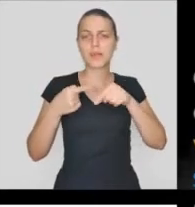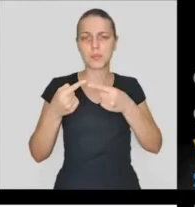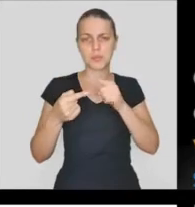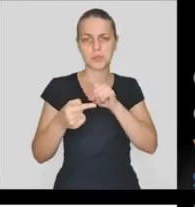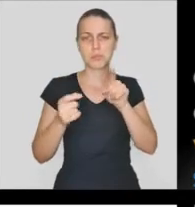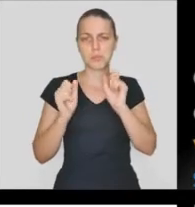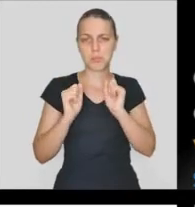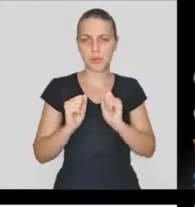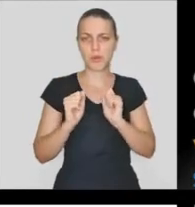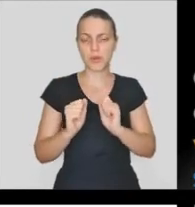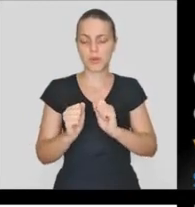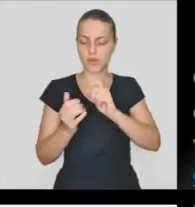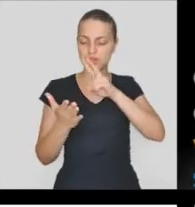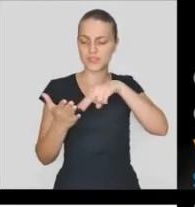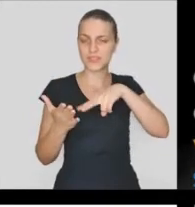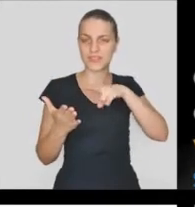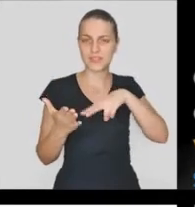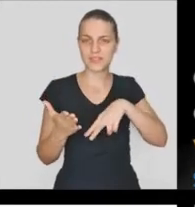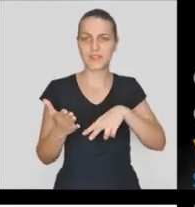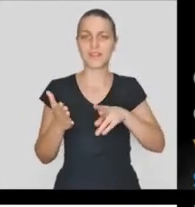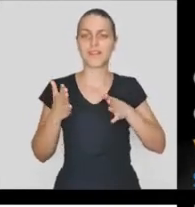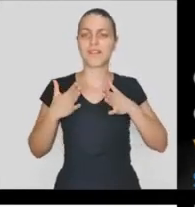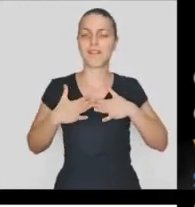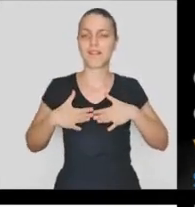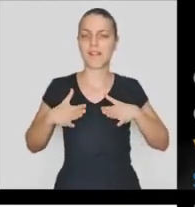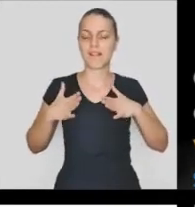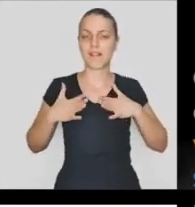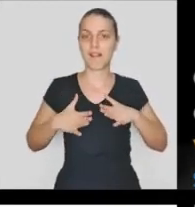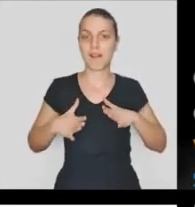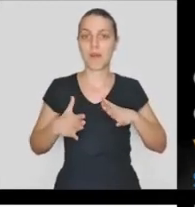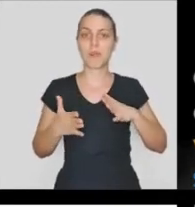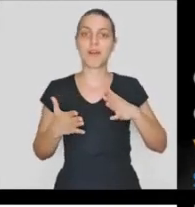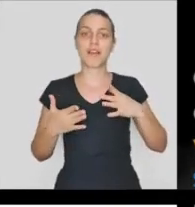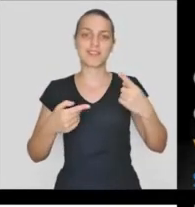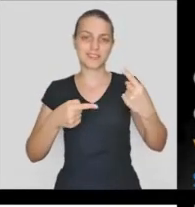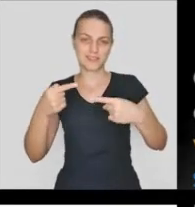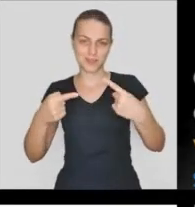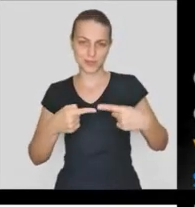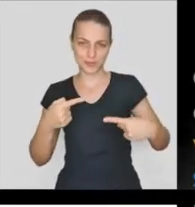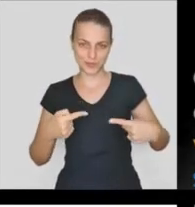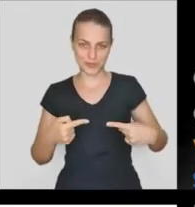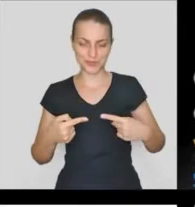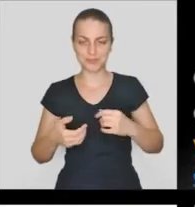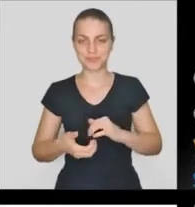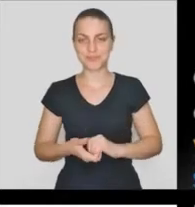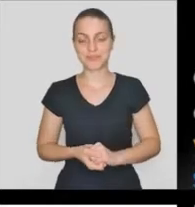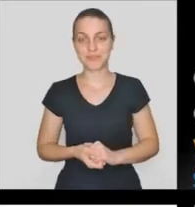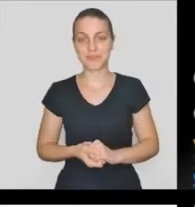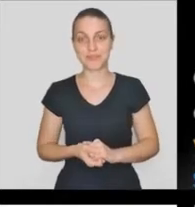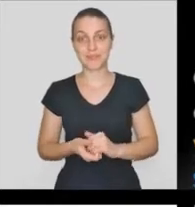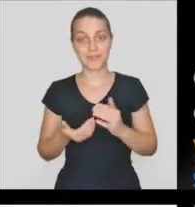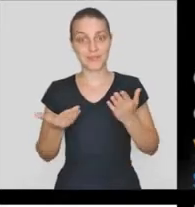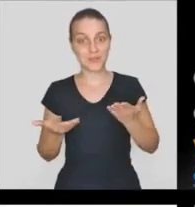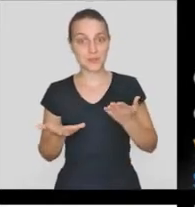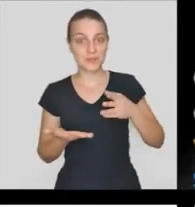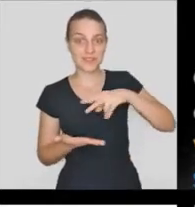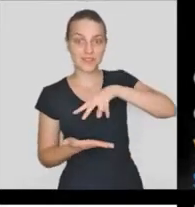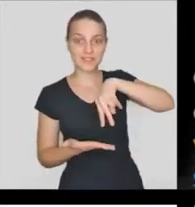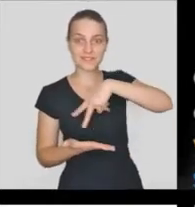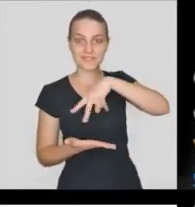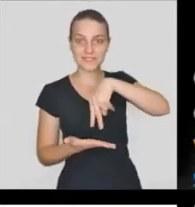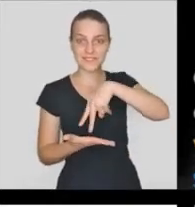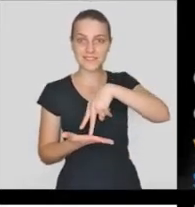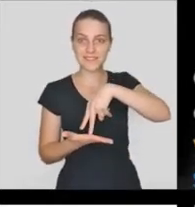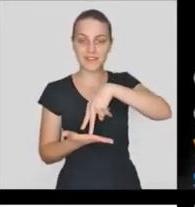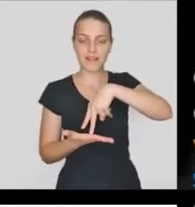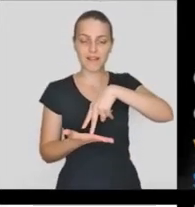do curso, olharem e discutirem juntos entre si. Né? Toda dança, portanto, tem esse